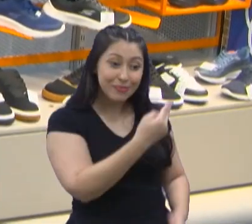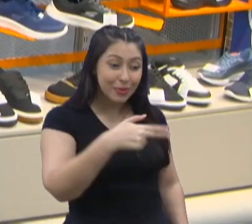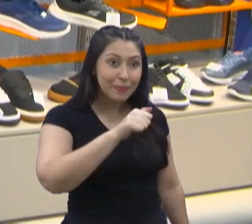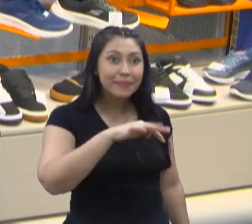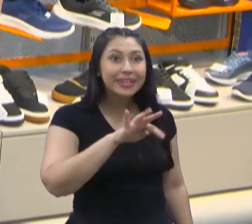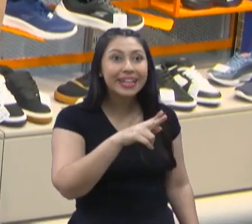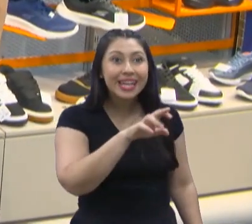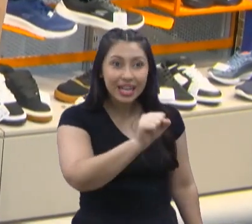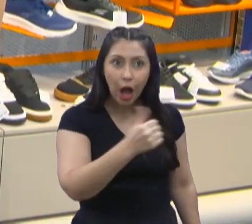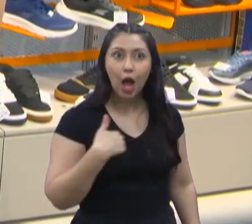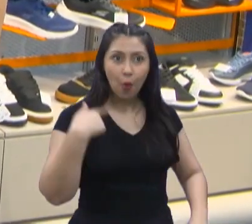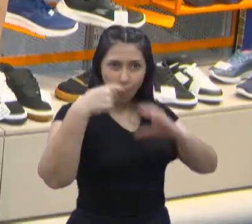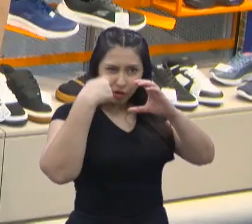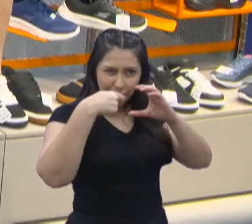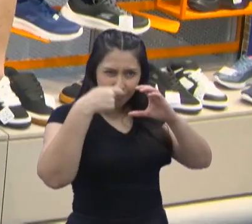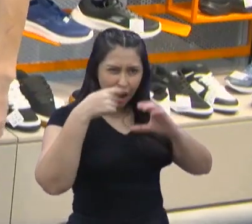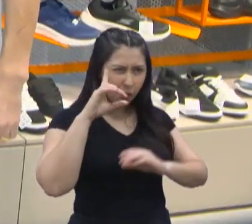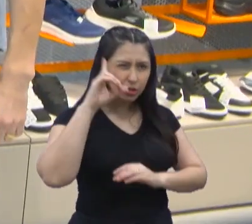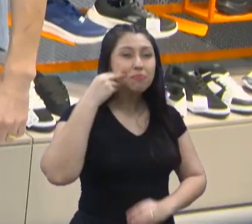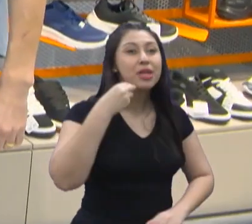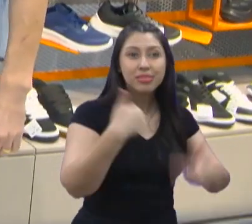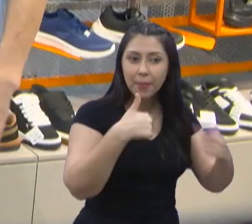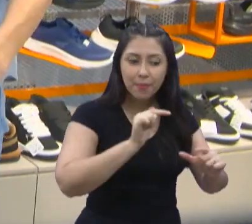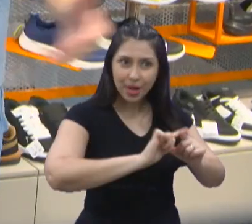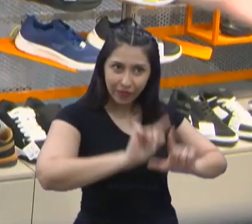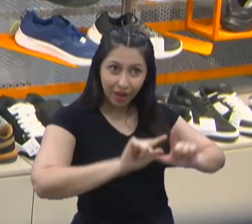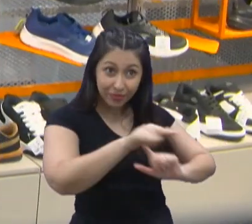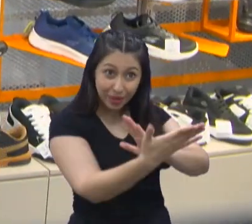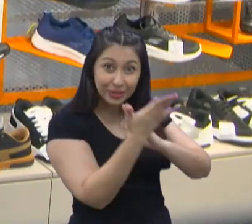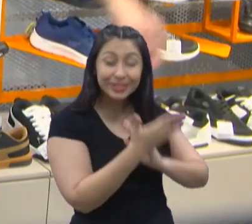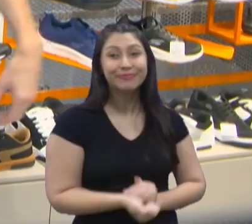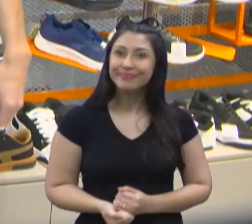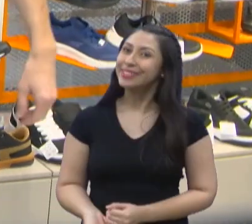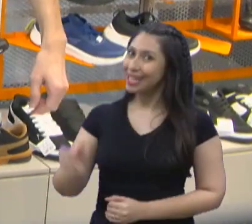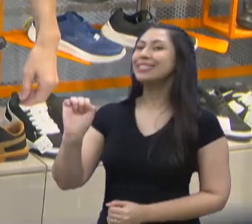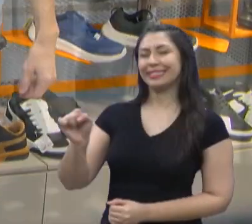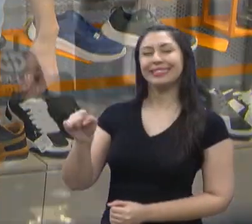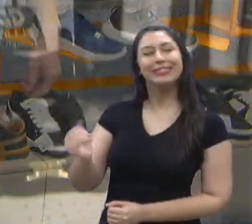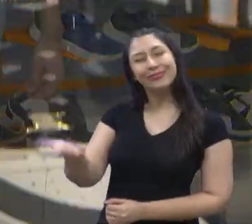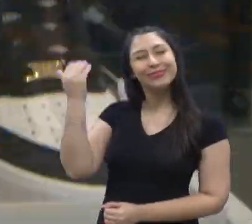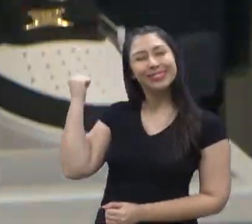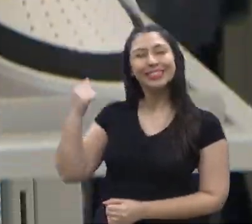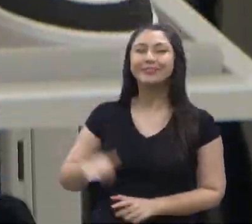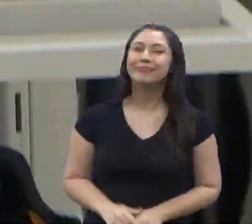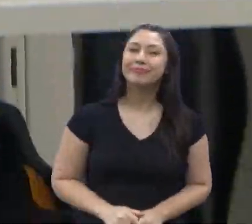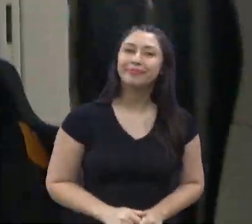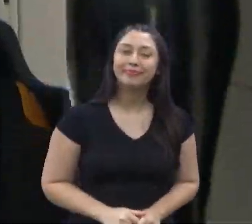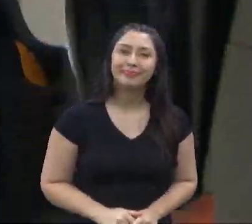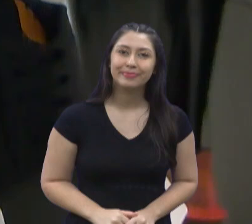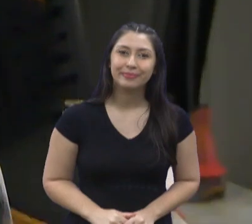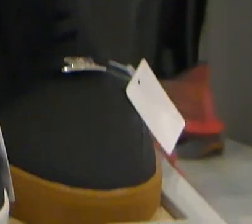eu vim gravar o Job do Dia para a TV Câmara. Você me ajuda? Vamos lá, com certeza. Bora lá.